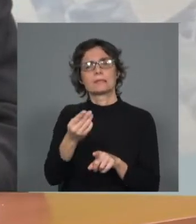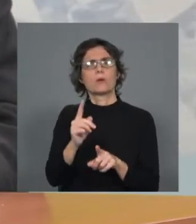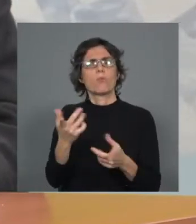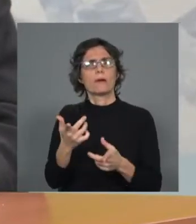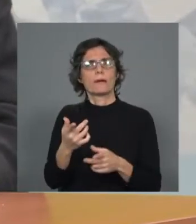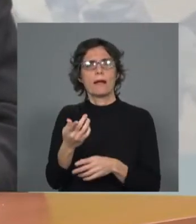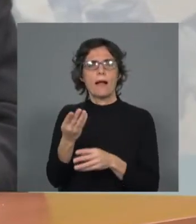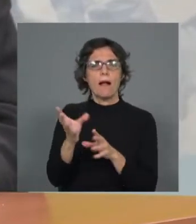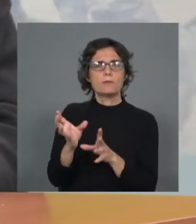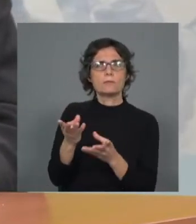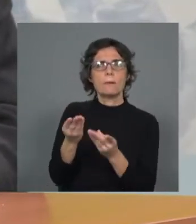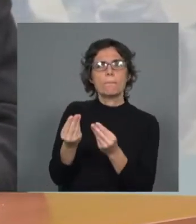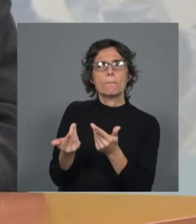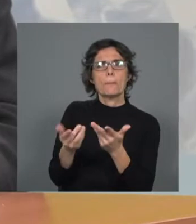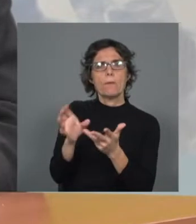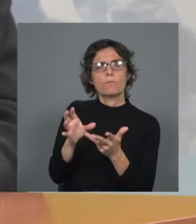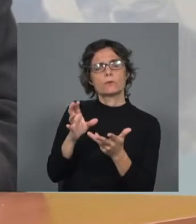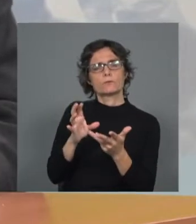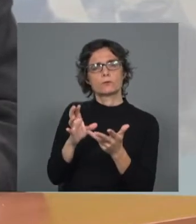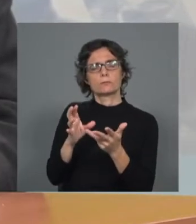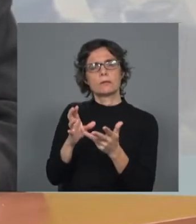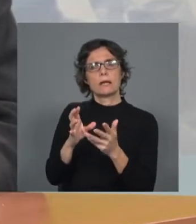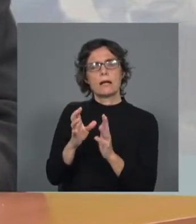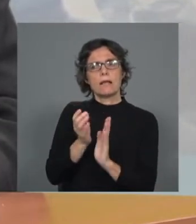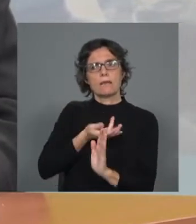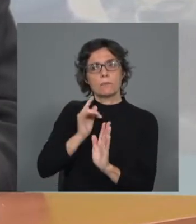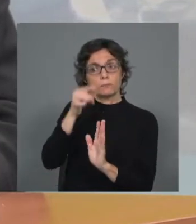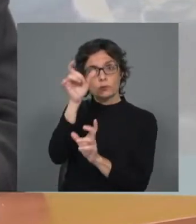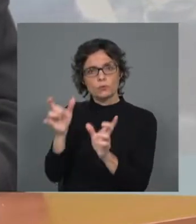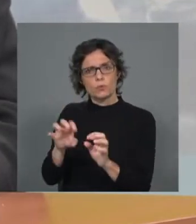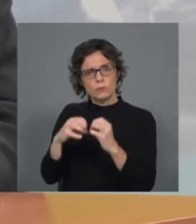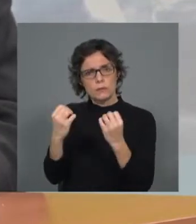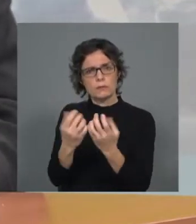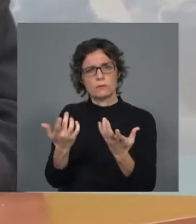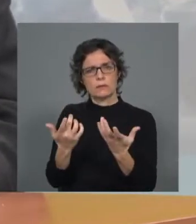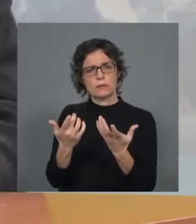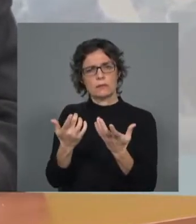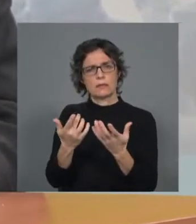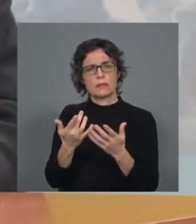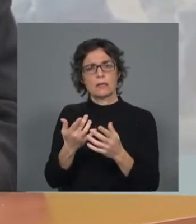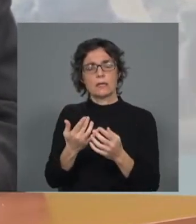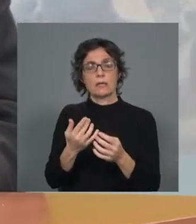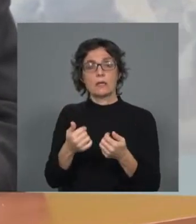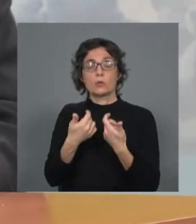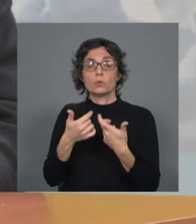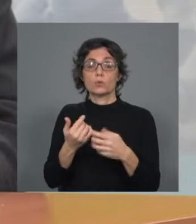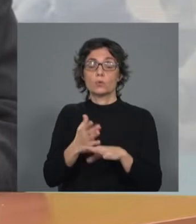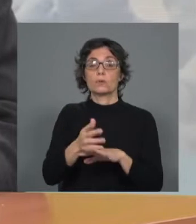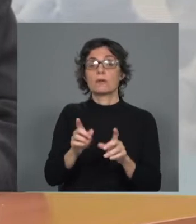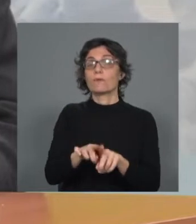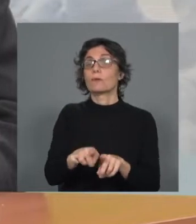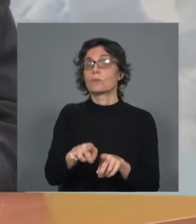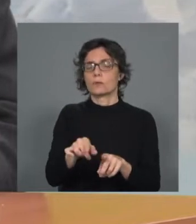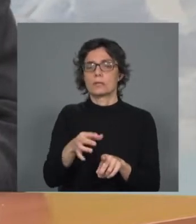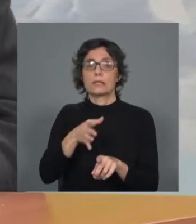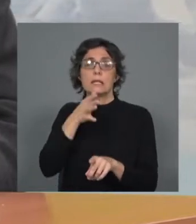de serviço aos outros, de amar o outro, amar a sociedade, a amizade social, e nessa linha